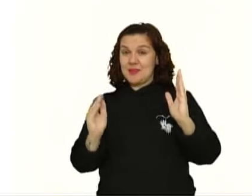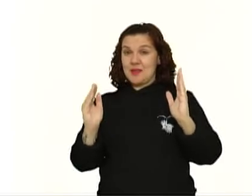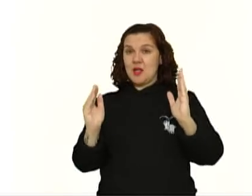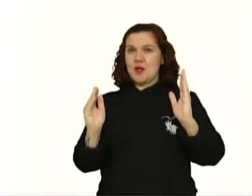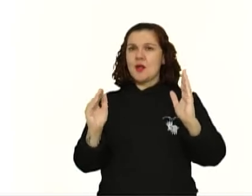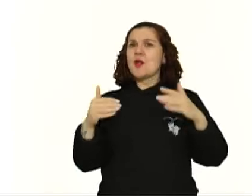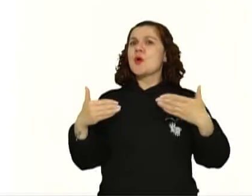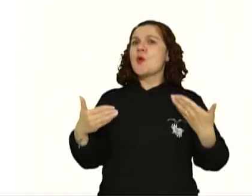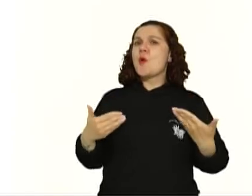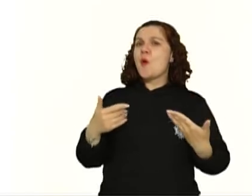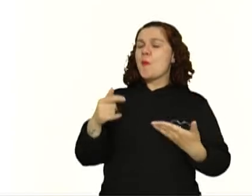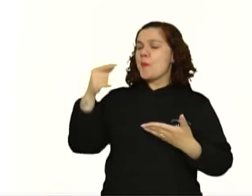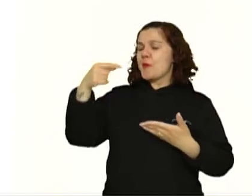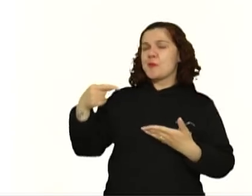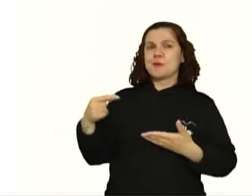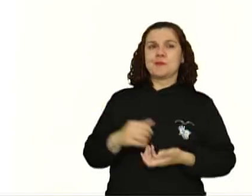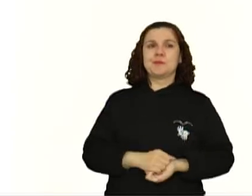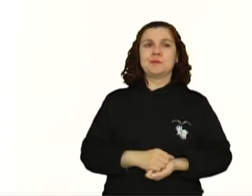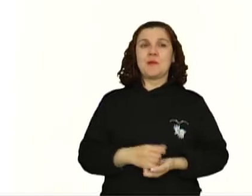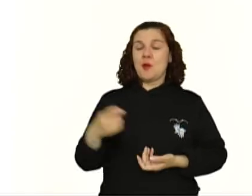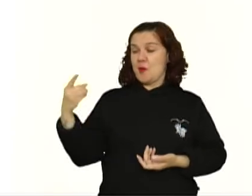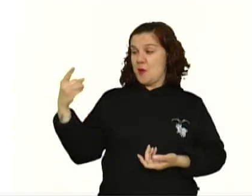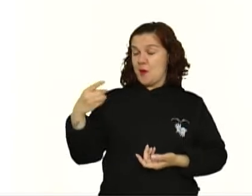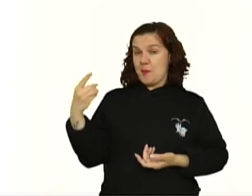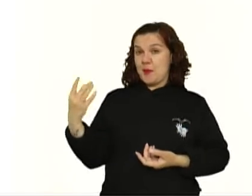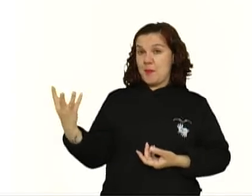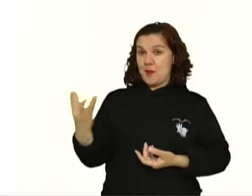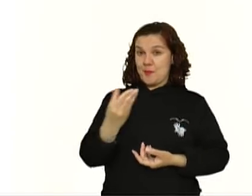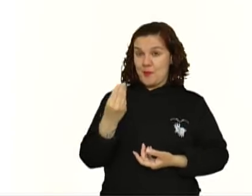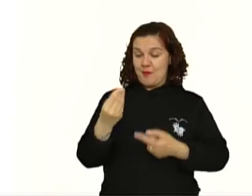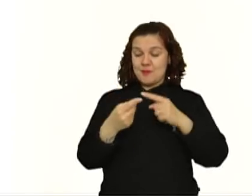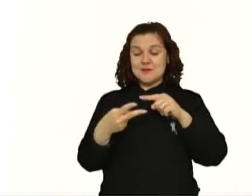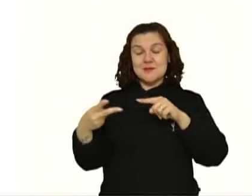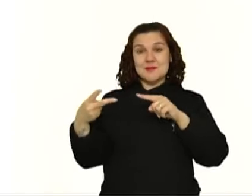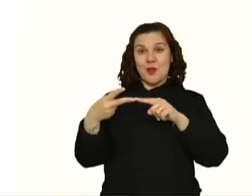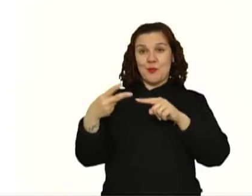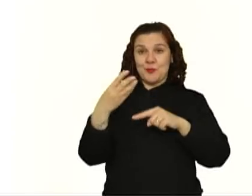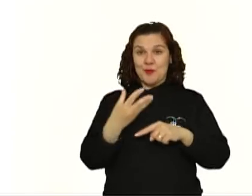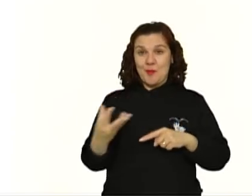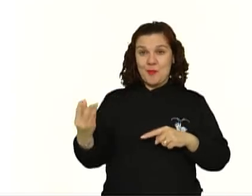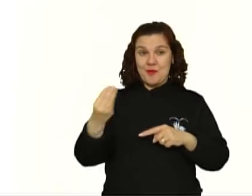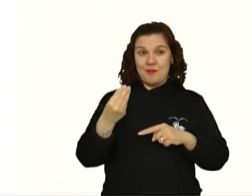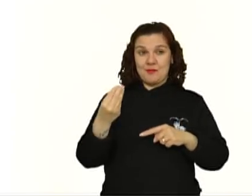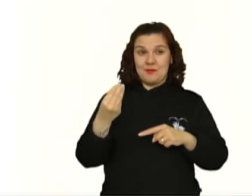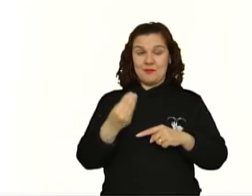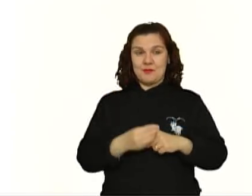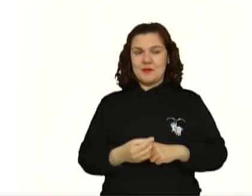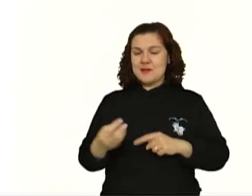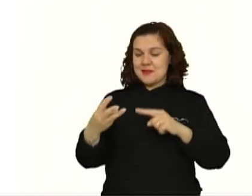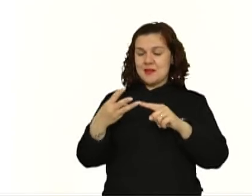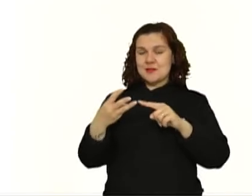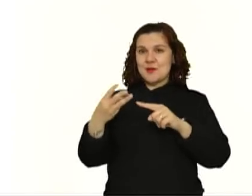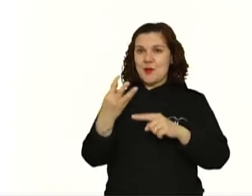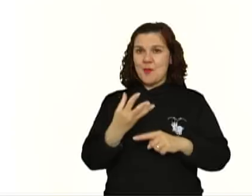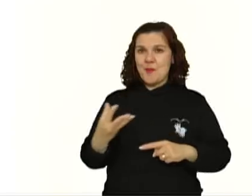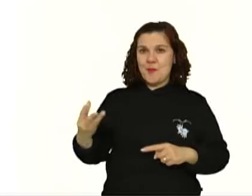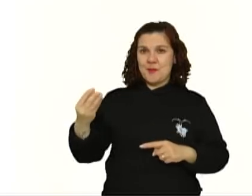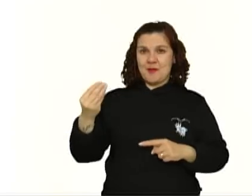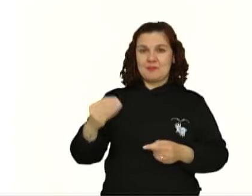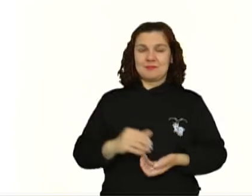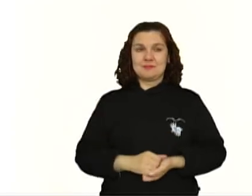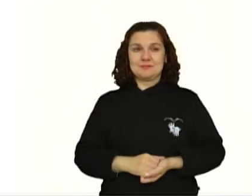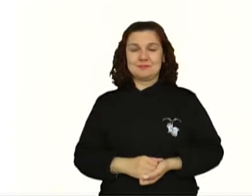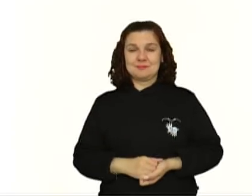em que pessoa do discurso? Primeira pessoa do plural? Segunda pessoa do plural? Ou terceira pessoa